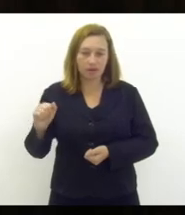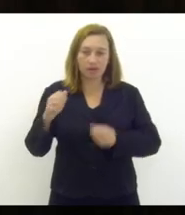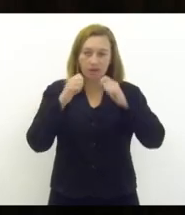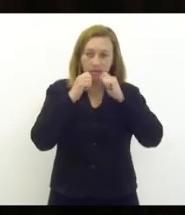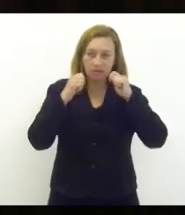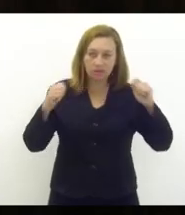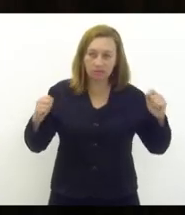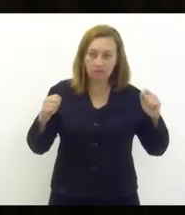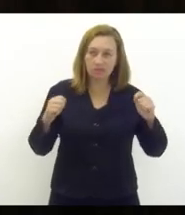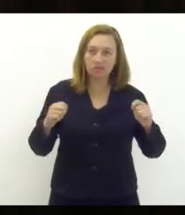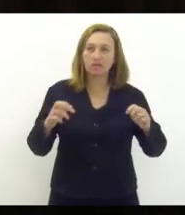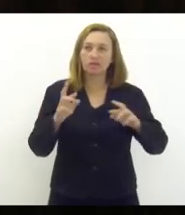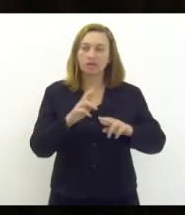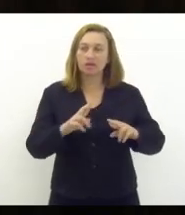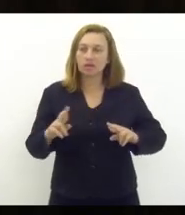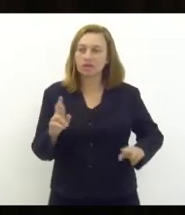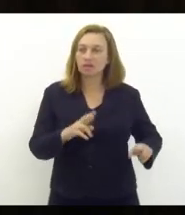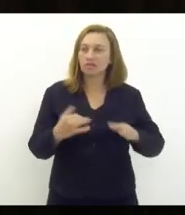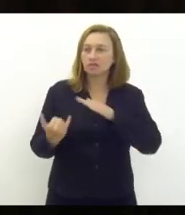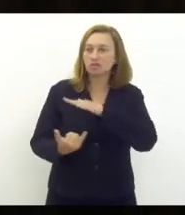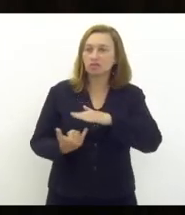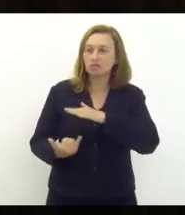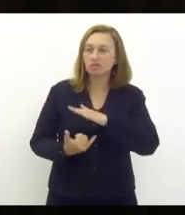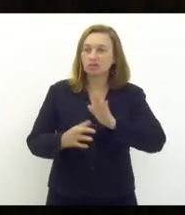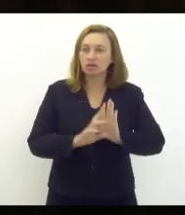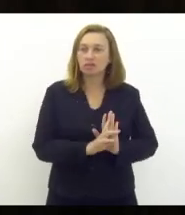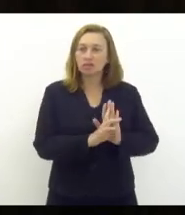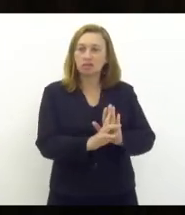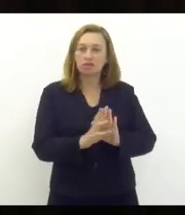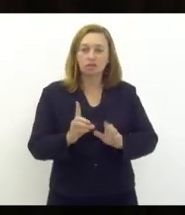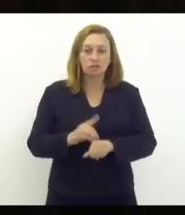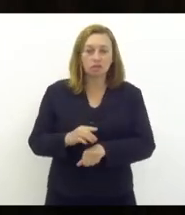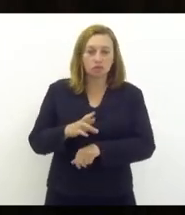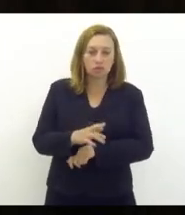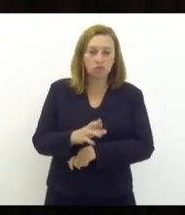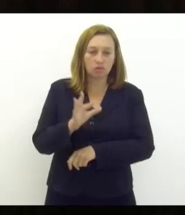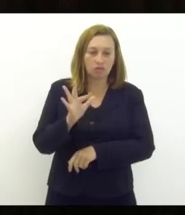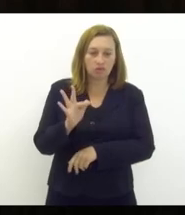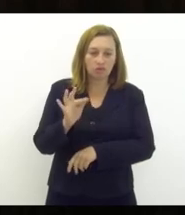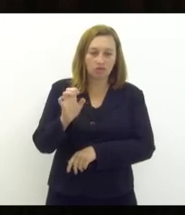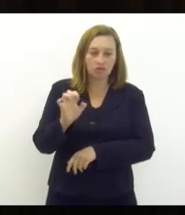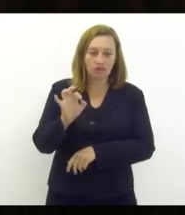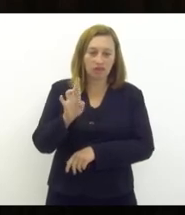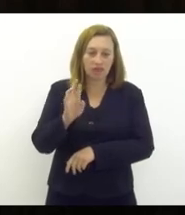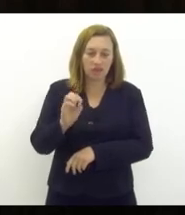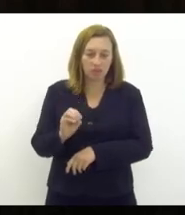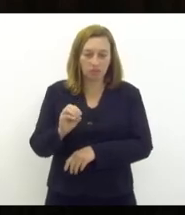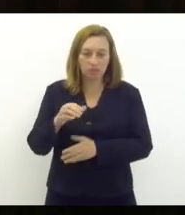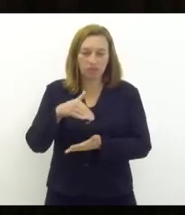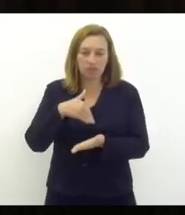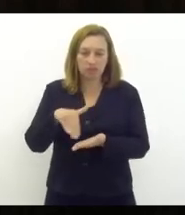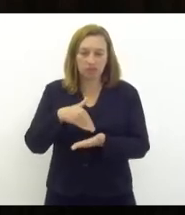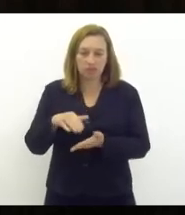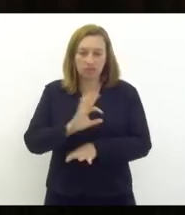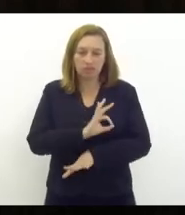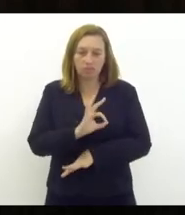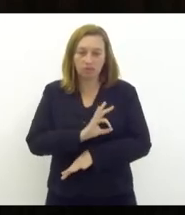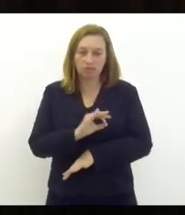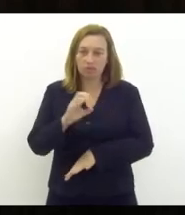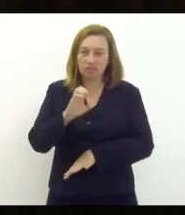institucionais nesse ato representando o Dr Fernando albuque secretário da Polícia Civil do estado do Rio de